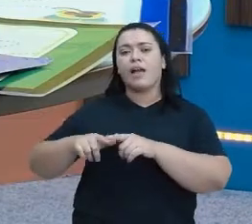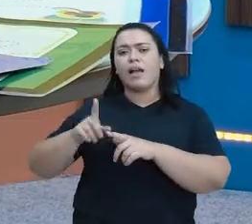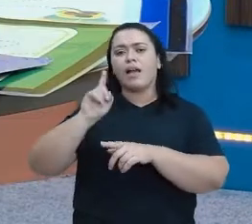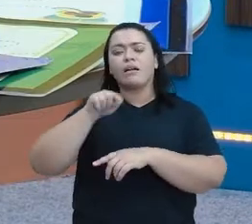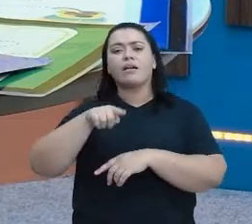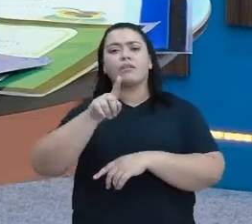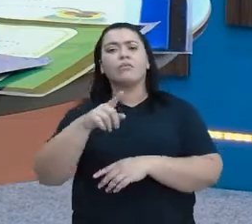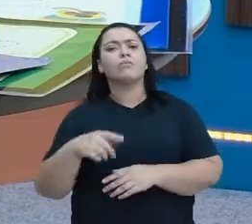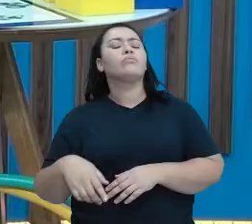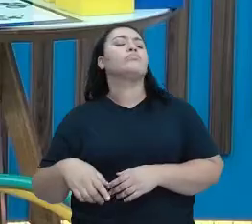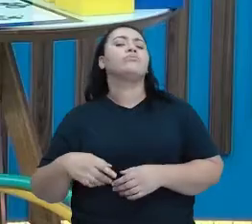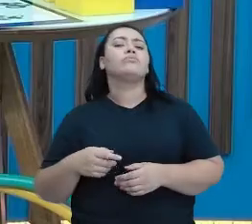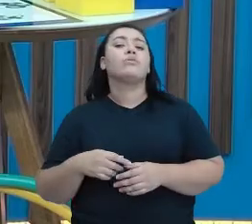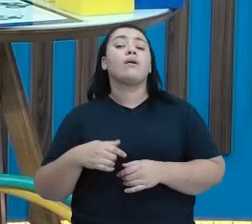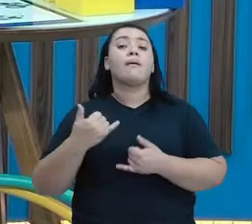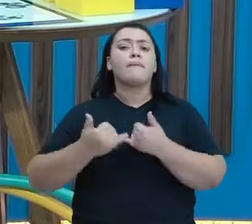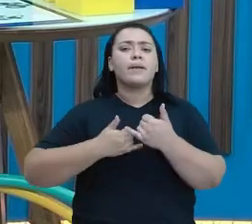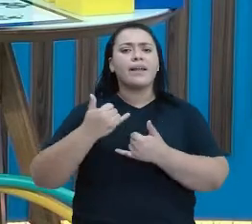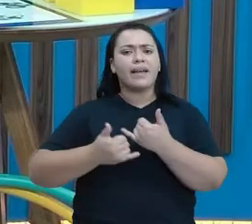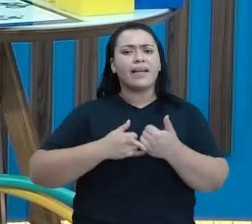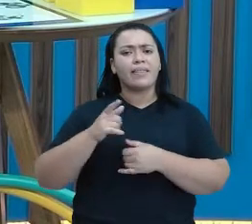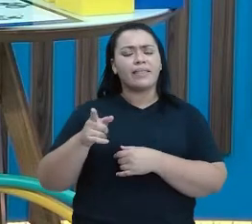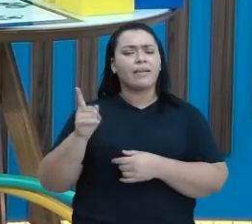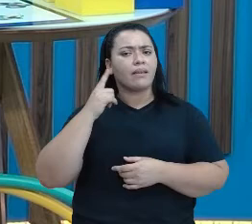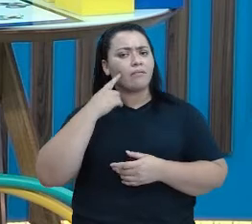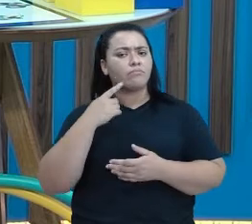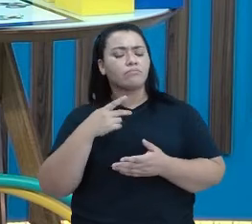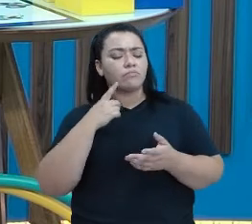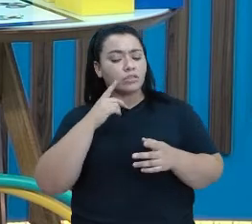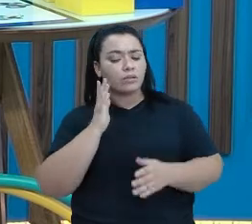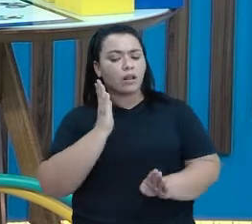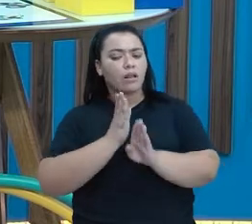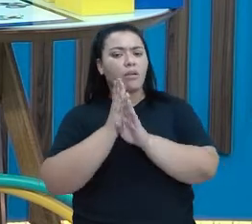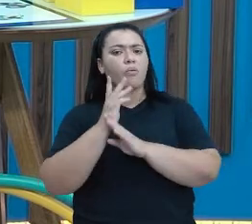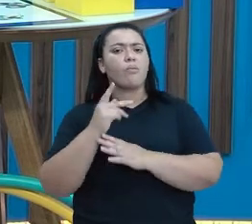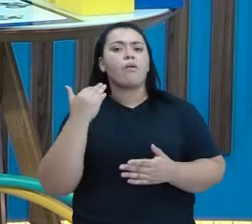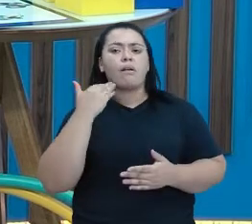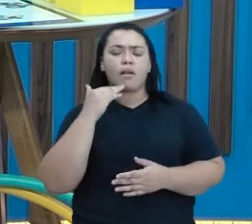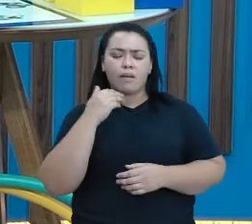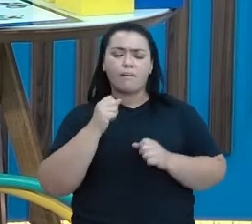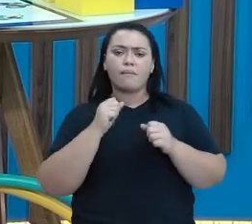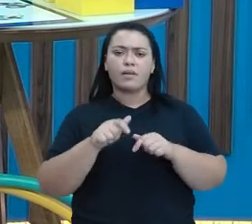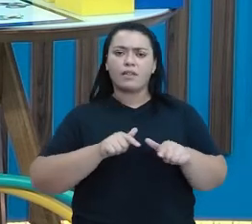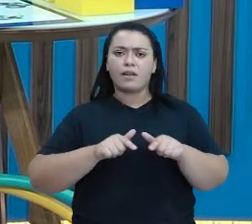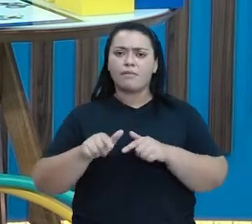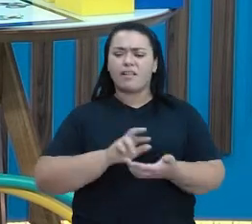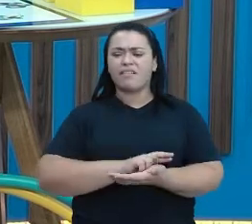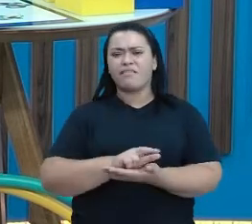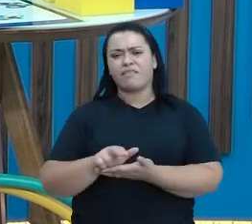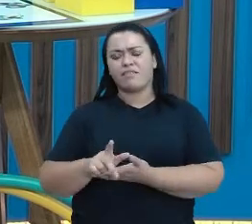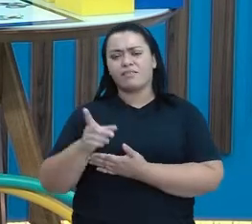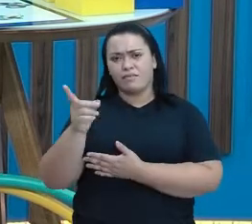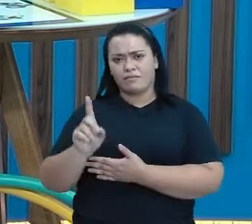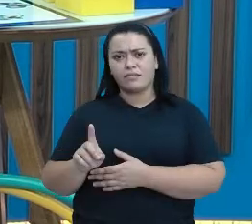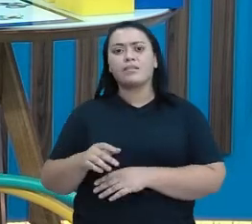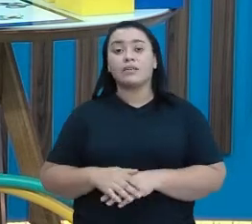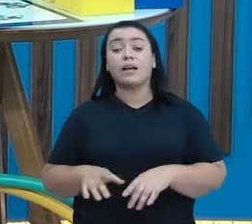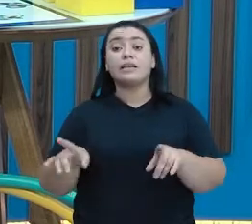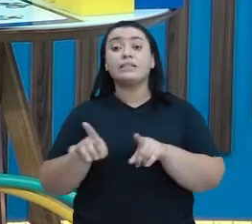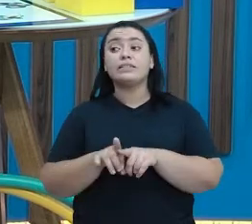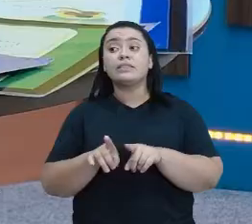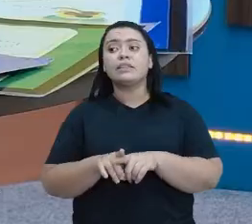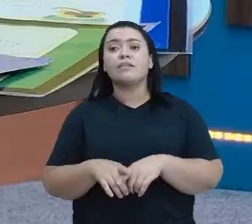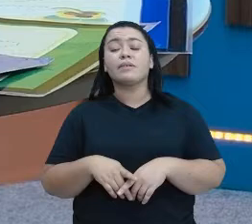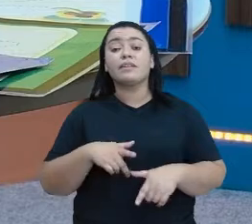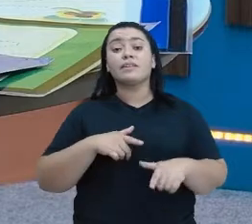erros é simples e aqui você pode trabalhar com várias deficiências. Outra atividade também, trabalhando com